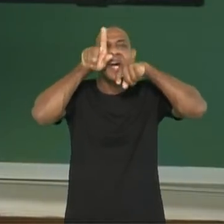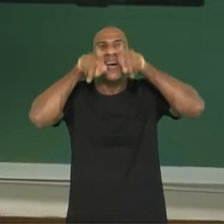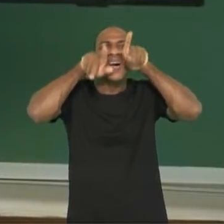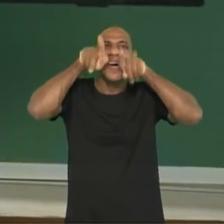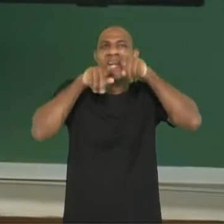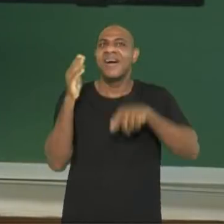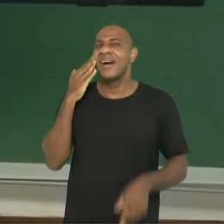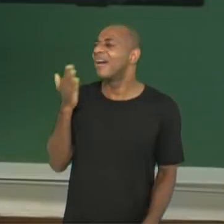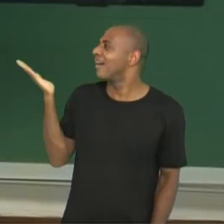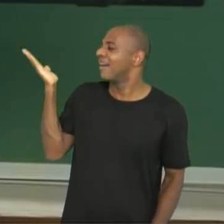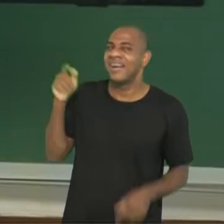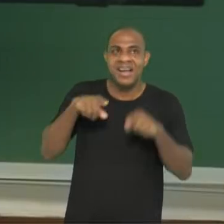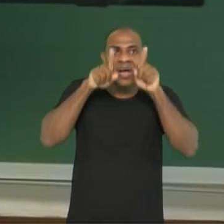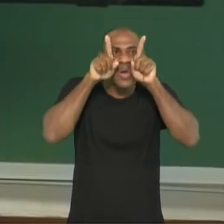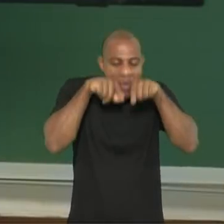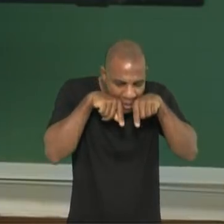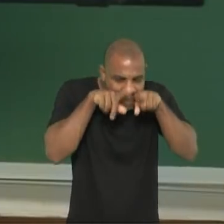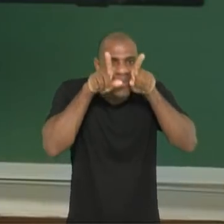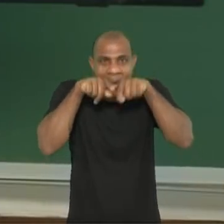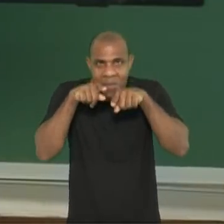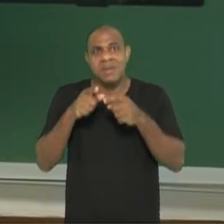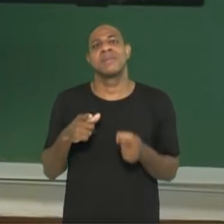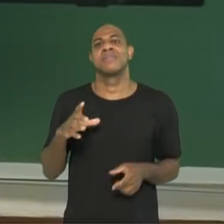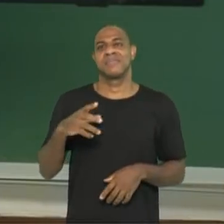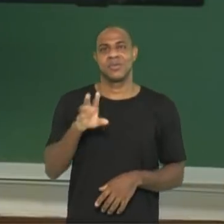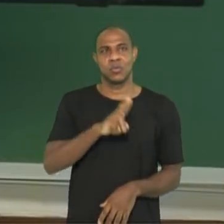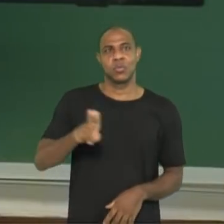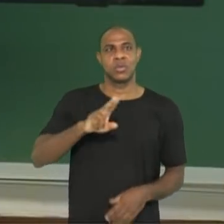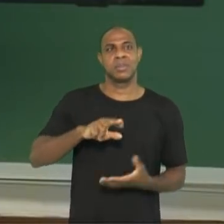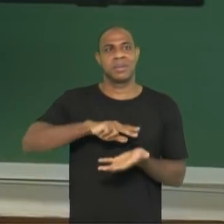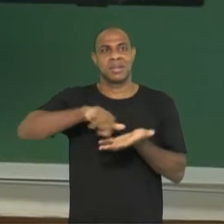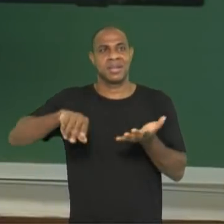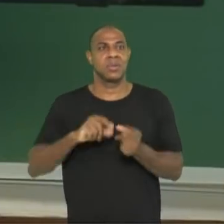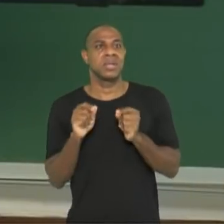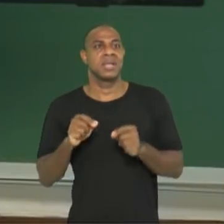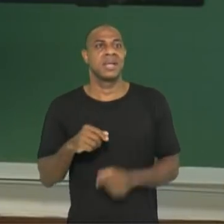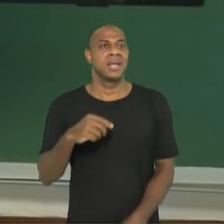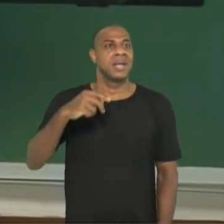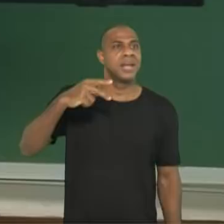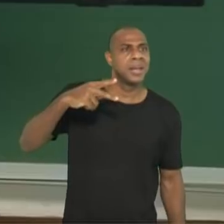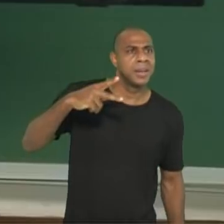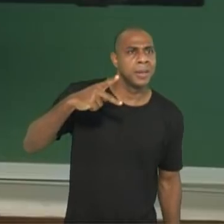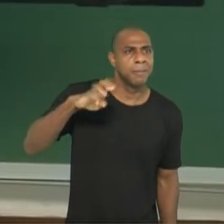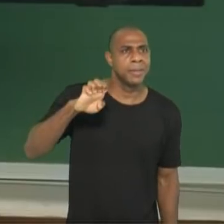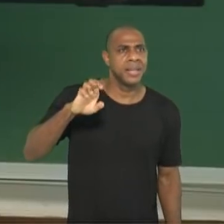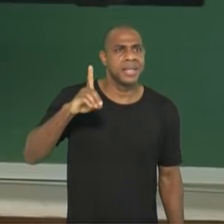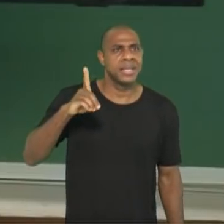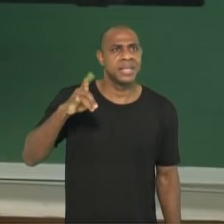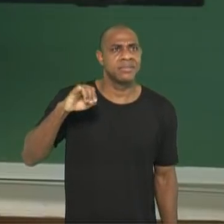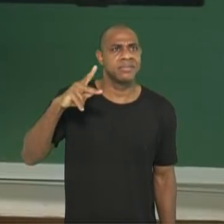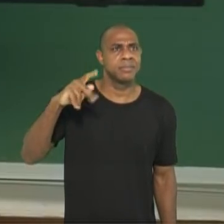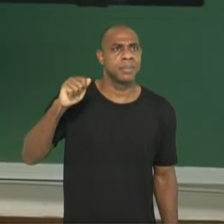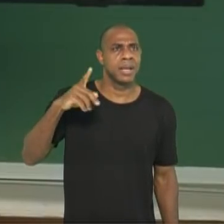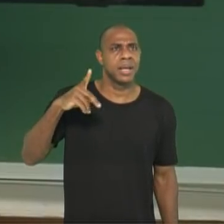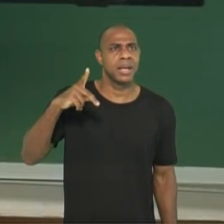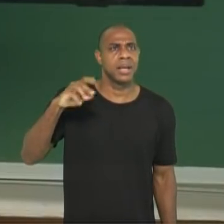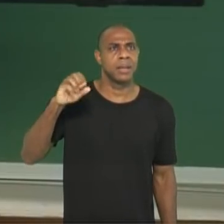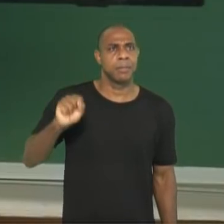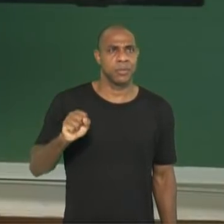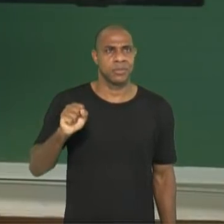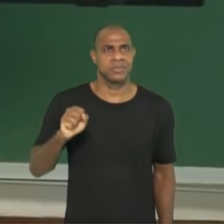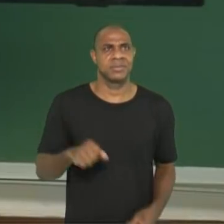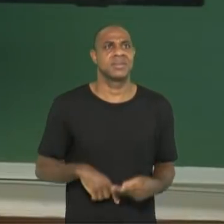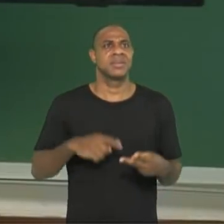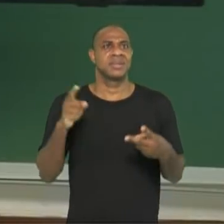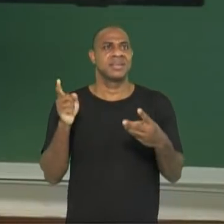GIF, que eles podem usar para várias coisas. Então, ter pedipalpo, ter quelícera e ter 4